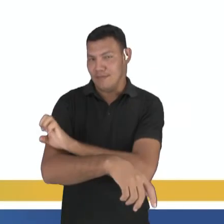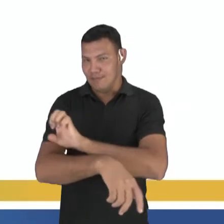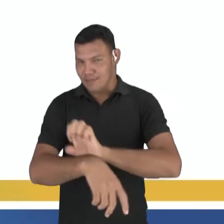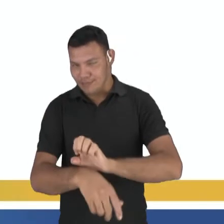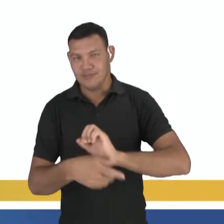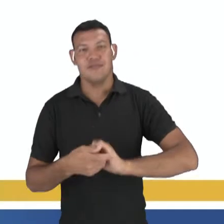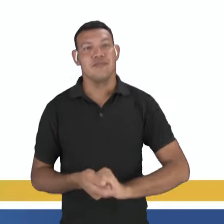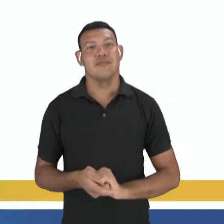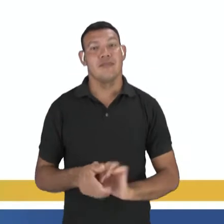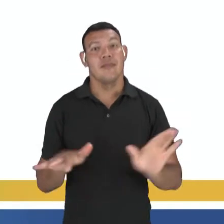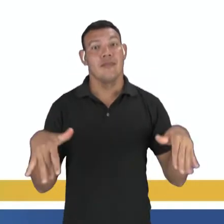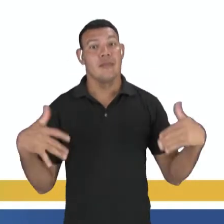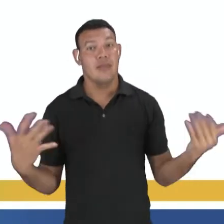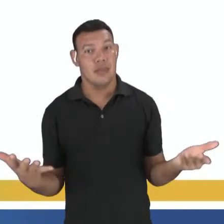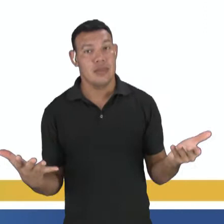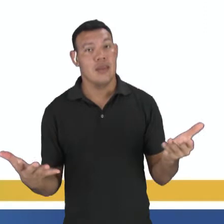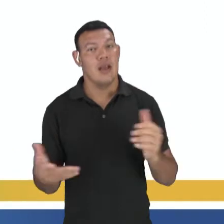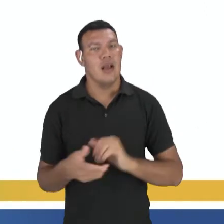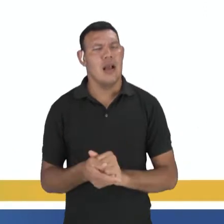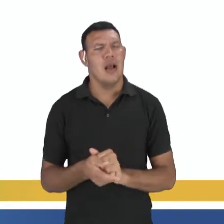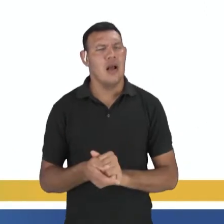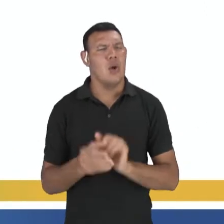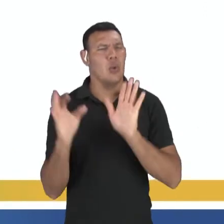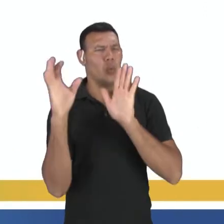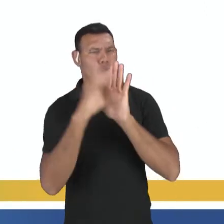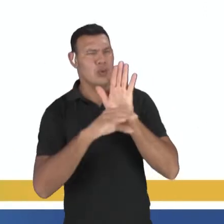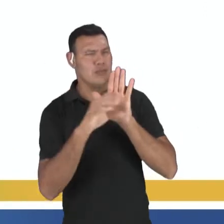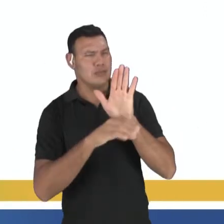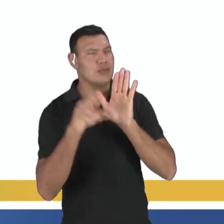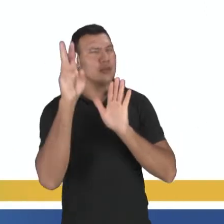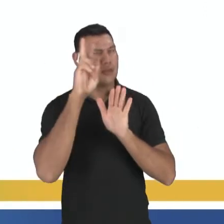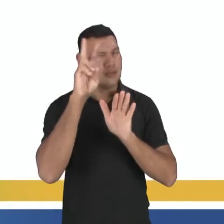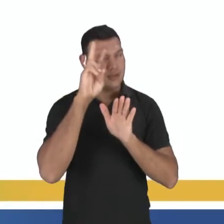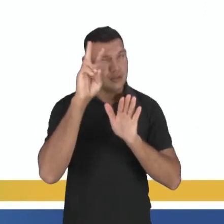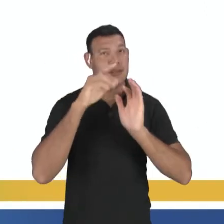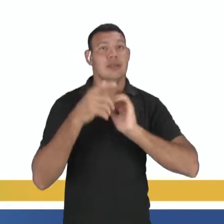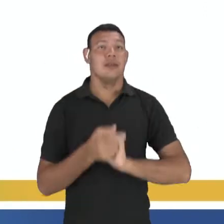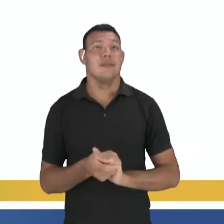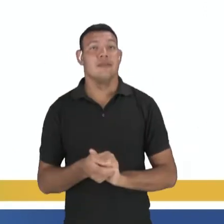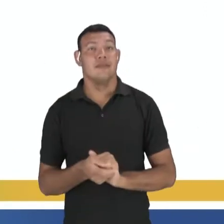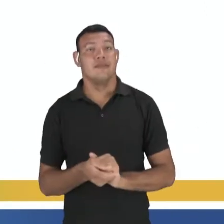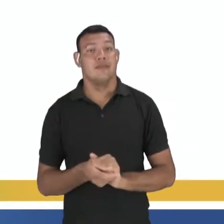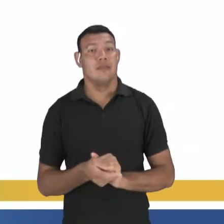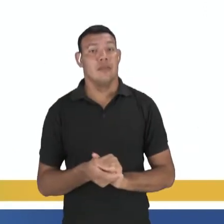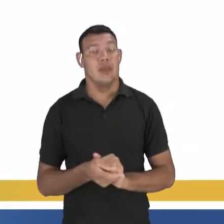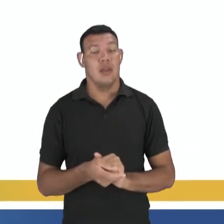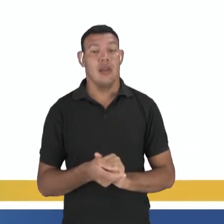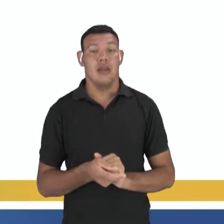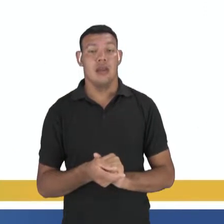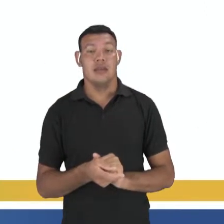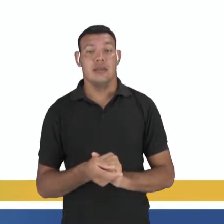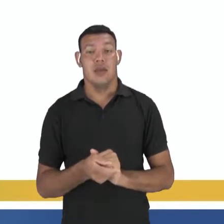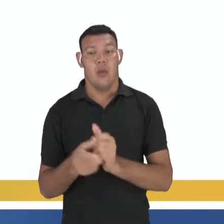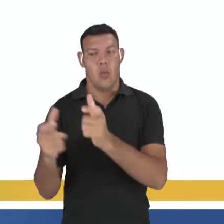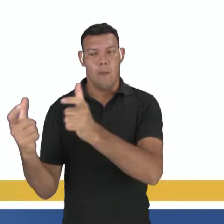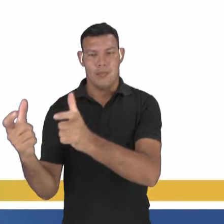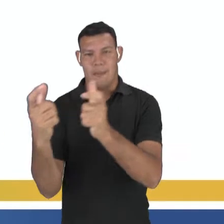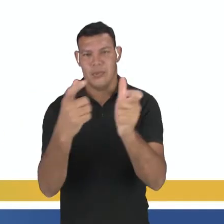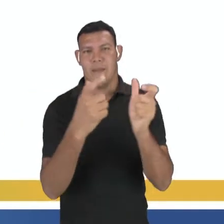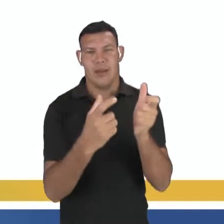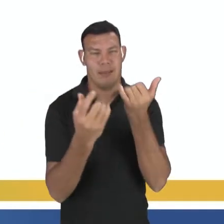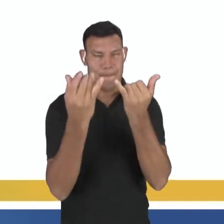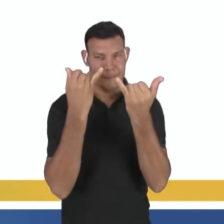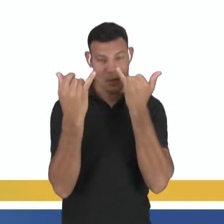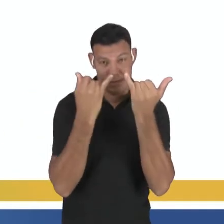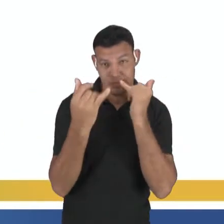Primeiramente vamos relembrar o conceito de média aritmética. Quando lidamos com uma amostra de dados, muitas vezes é interessante